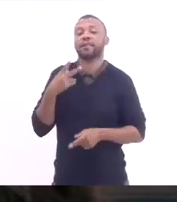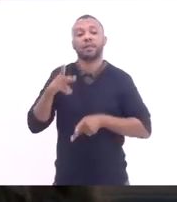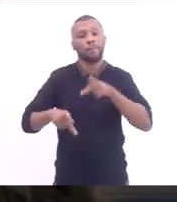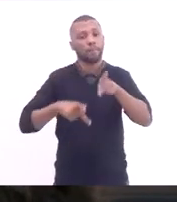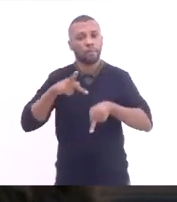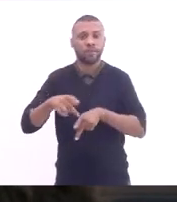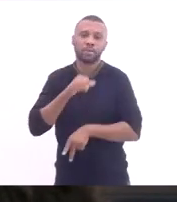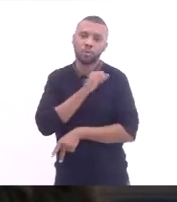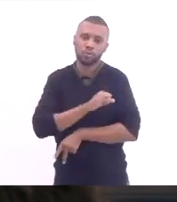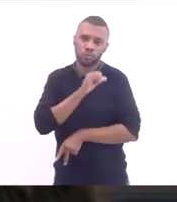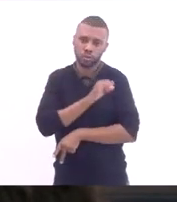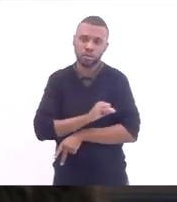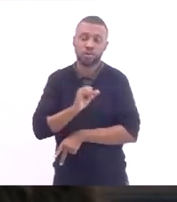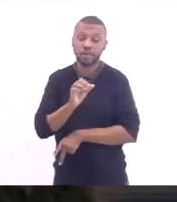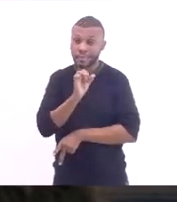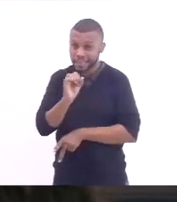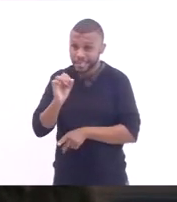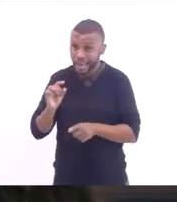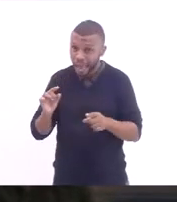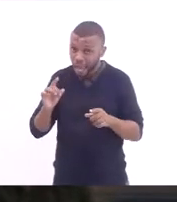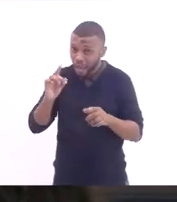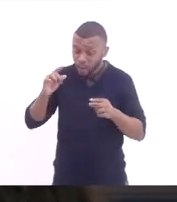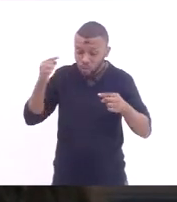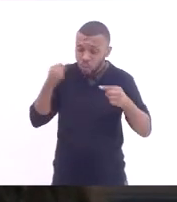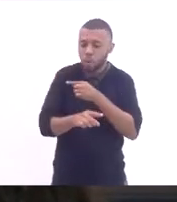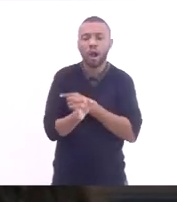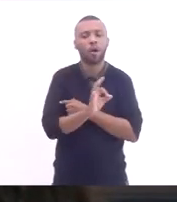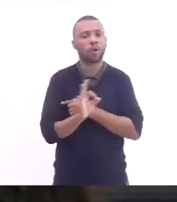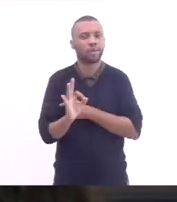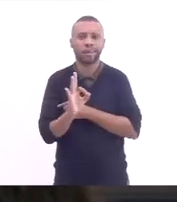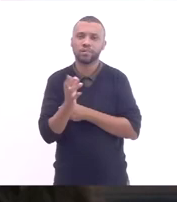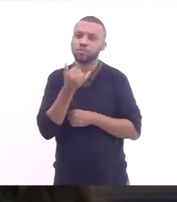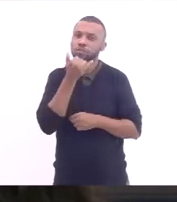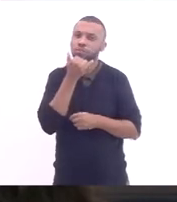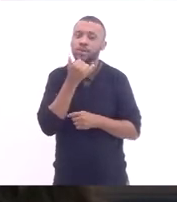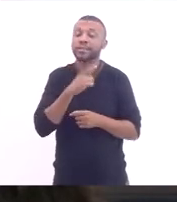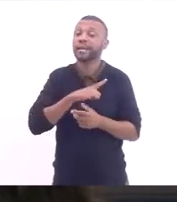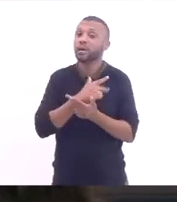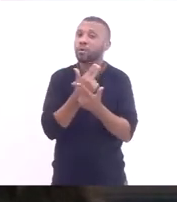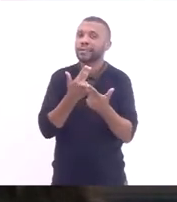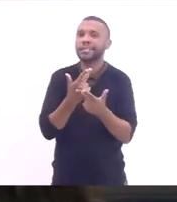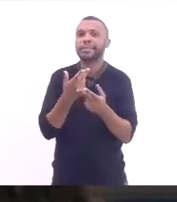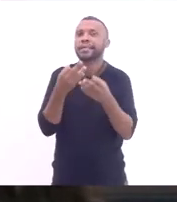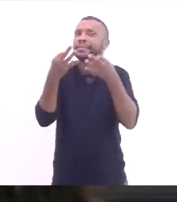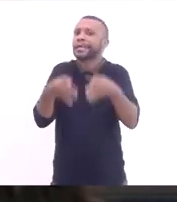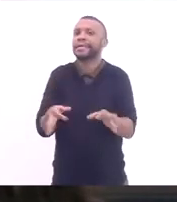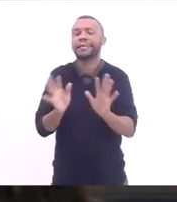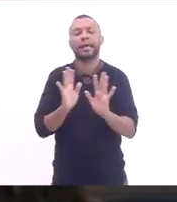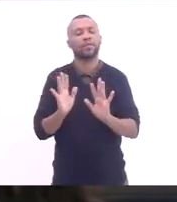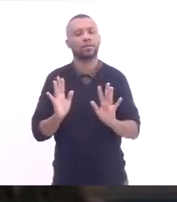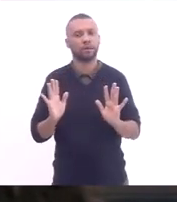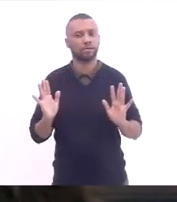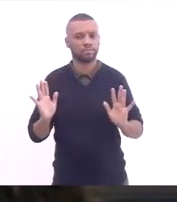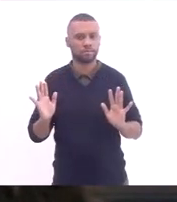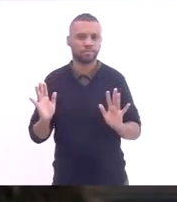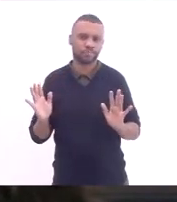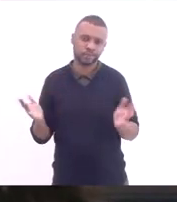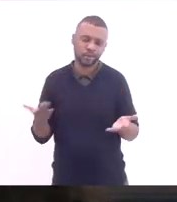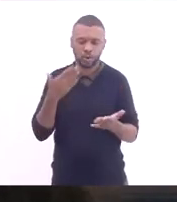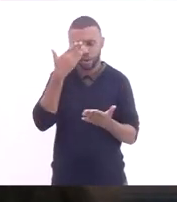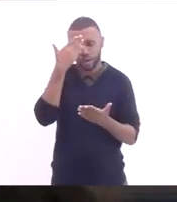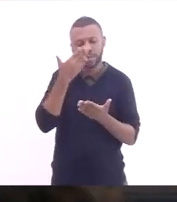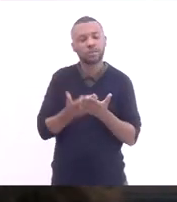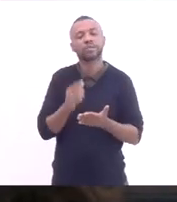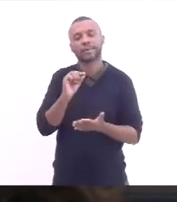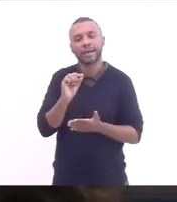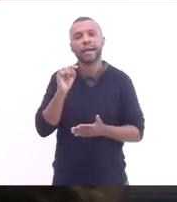população fluminense. Se isso não acontecer, tem alguma coisa aí que não está certa. Tem alguma coisa aí que está errada. Então, eu acho que